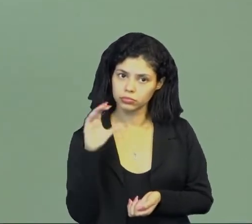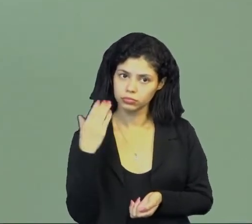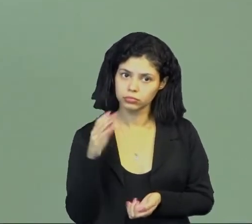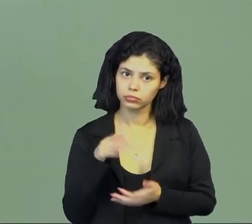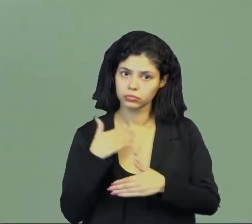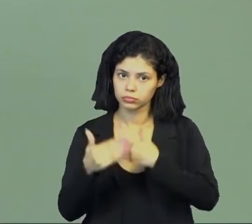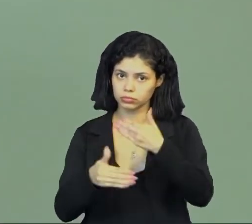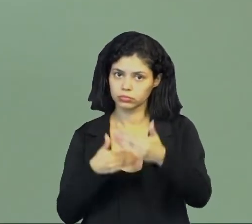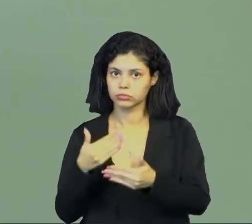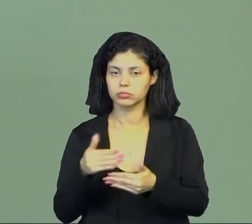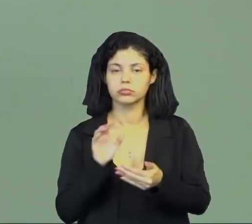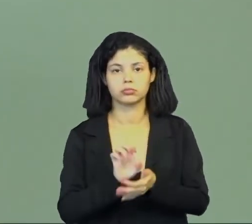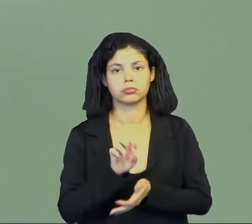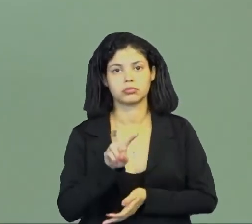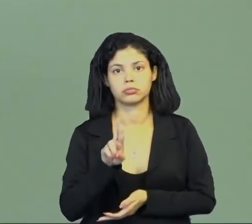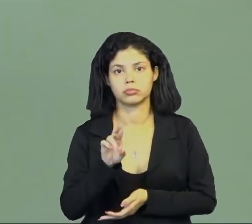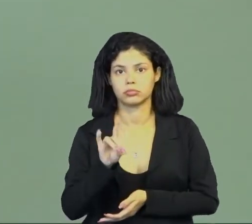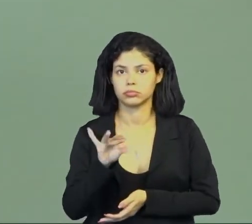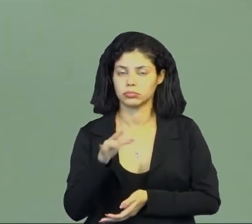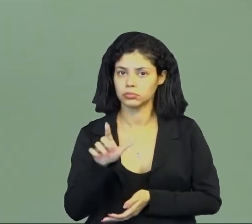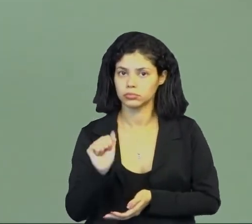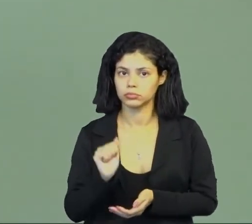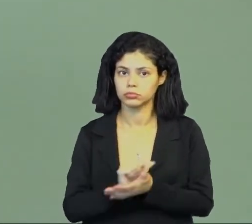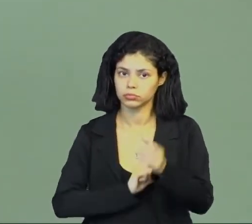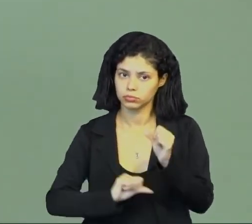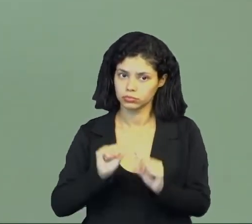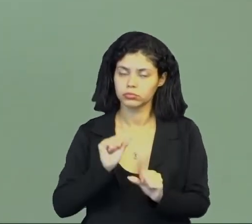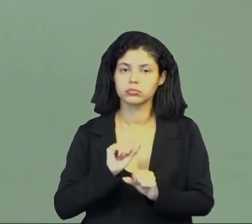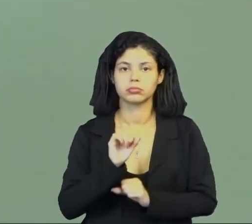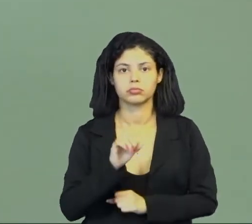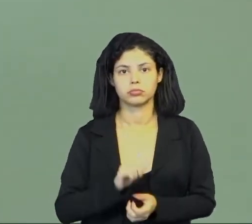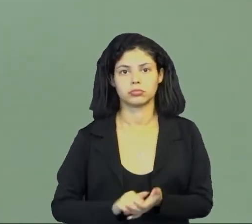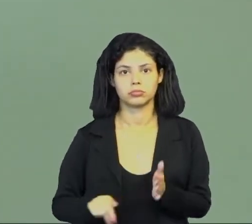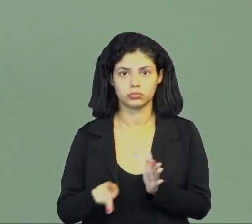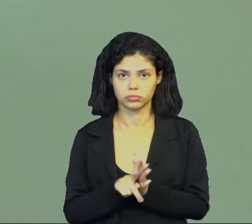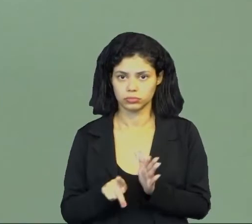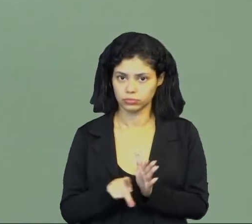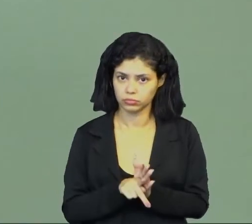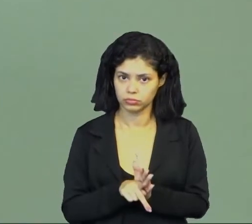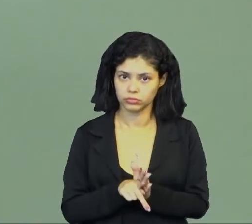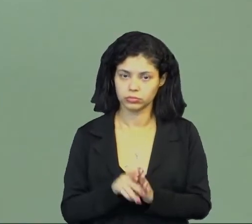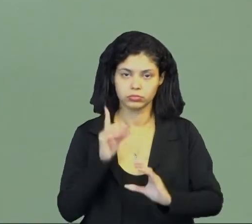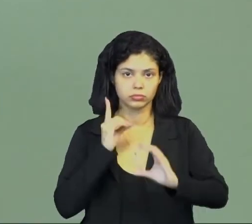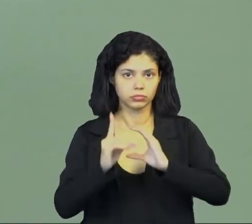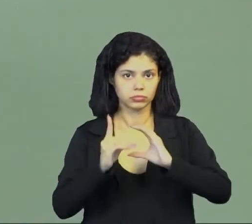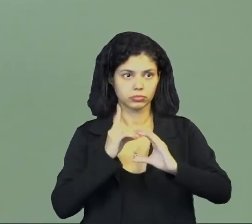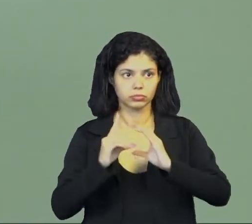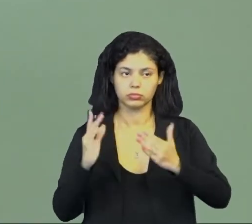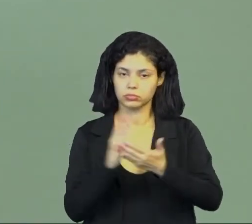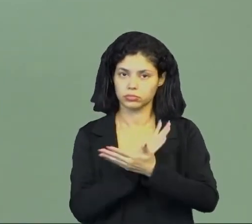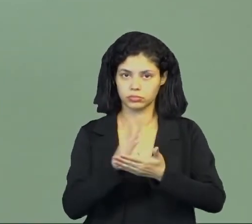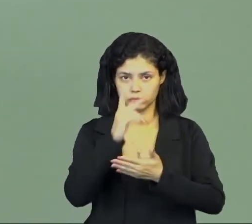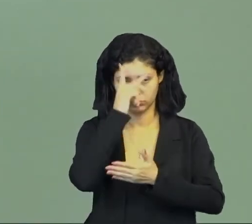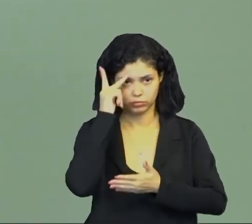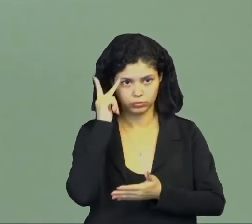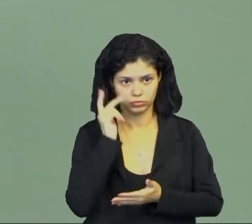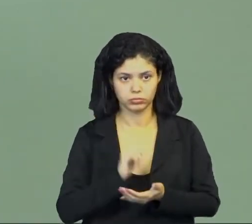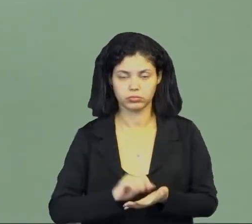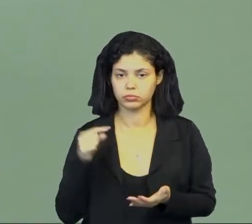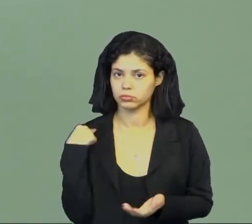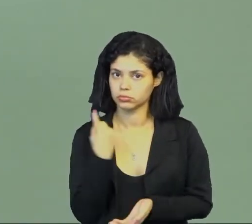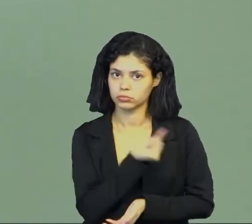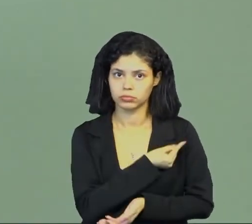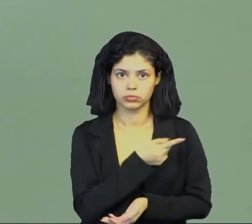ciência no processo evolutivo, vai ter algumas alterações na doutrina de algumas pessoas. Nós